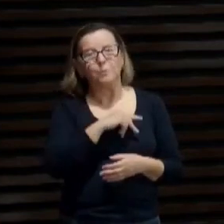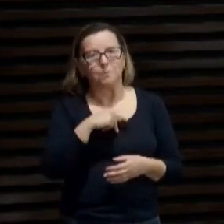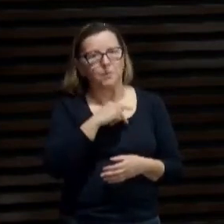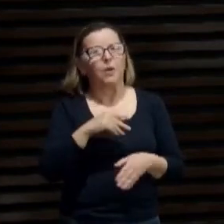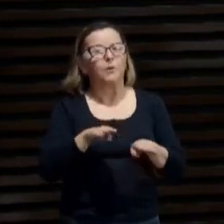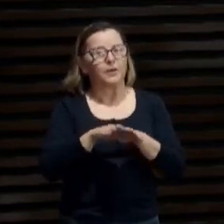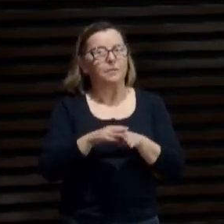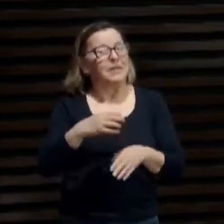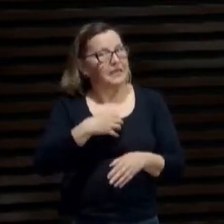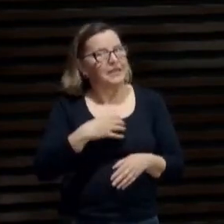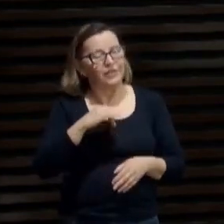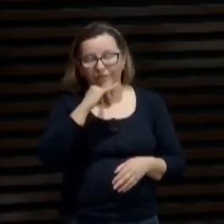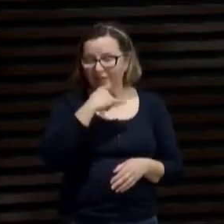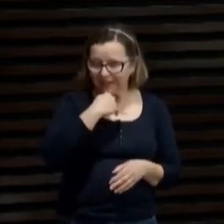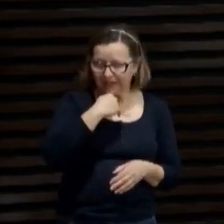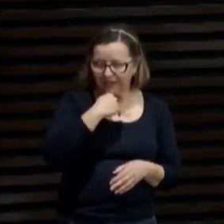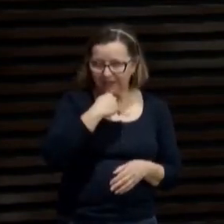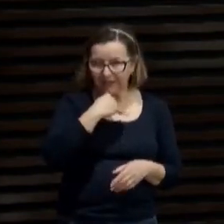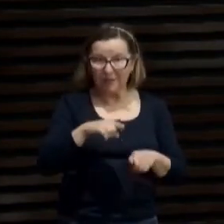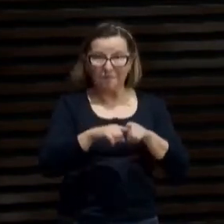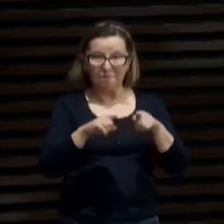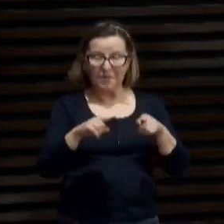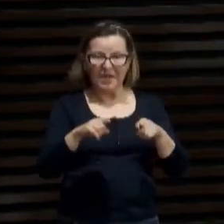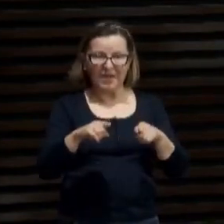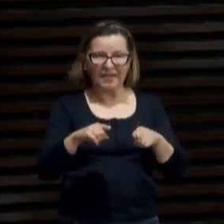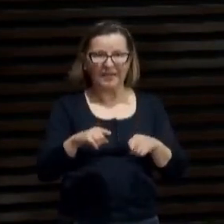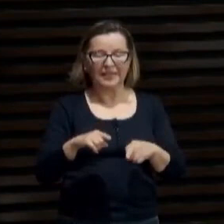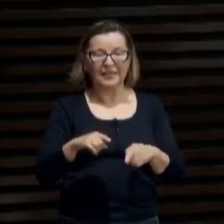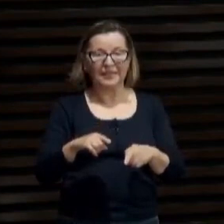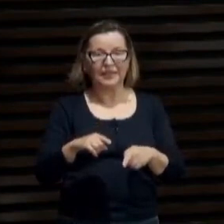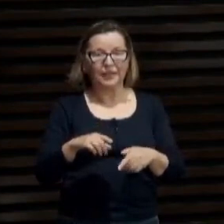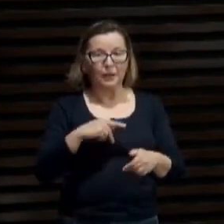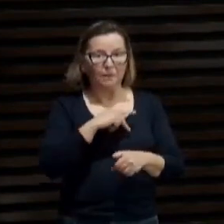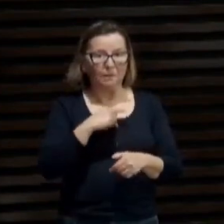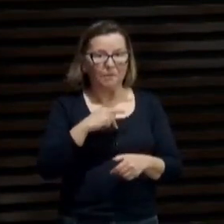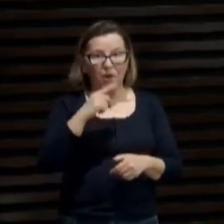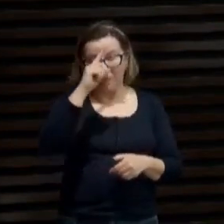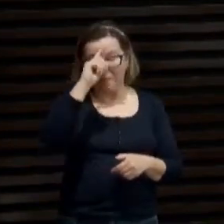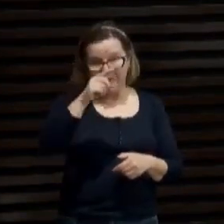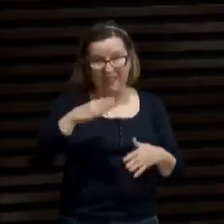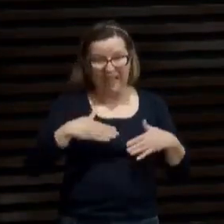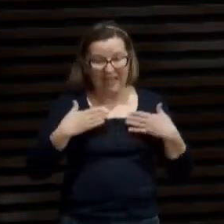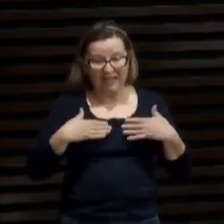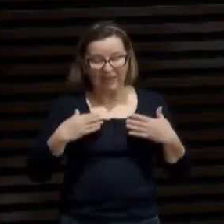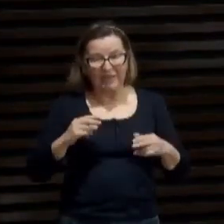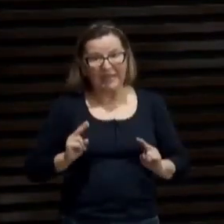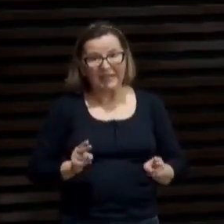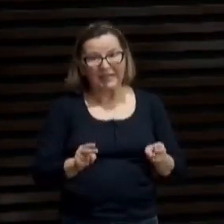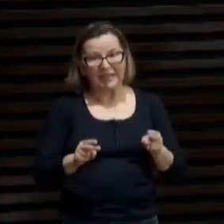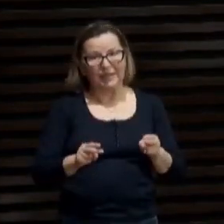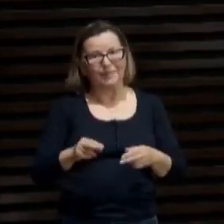Nós precisamos compreender, quando ele diz aqui, alegrai-vos sempre no Senhor, nós precisamos compreender